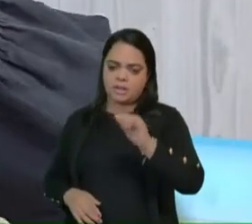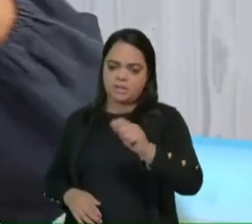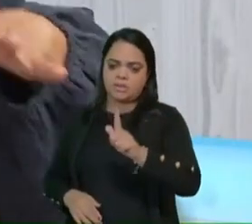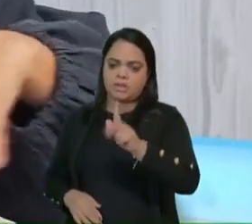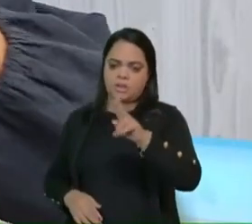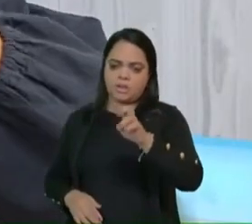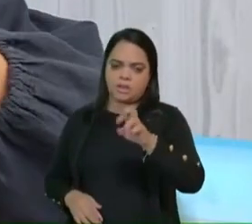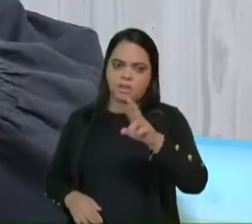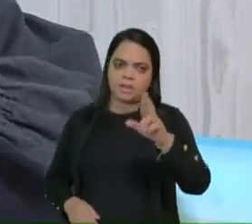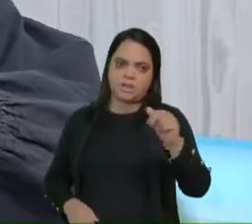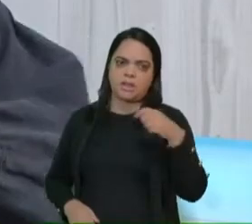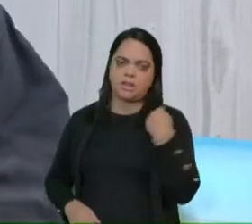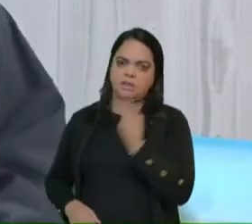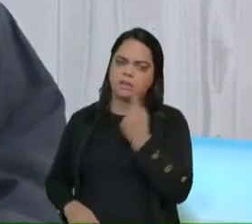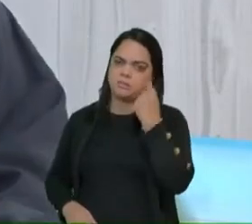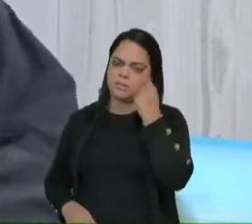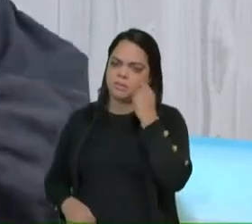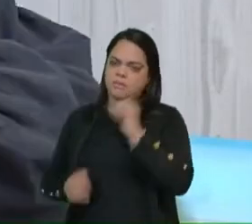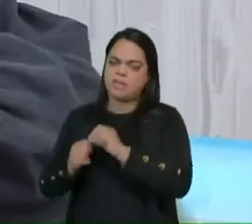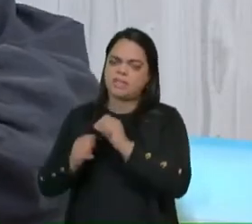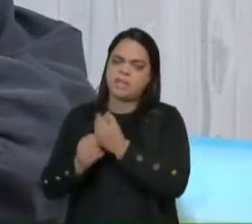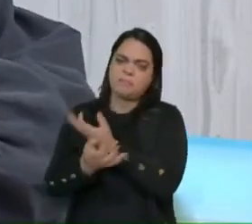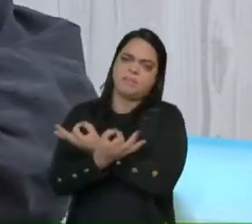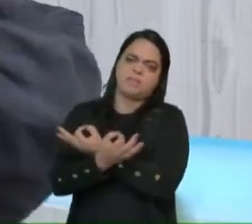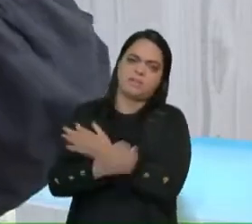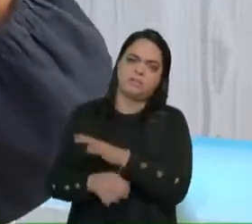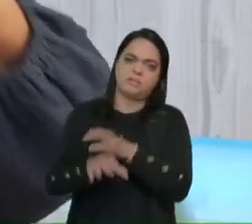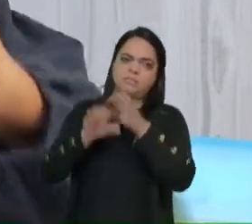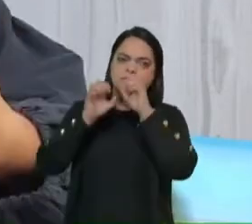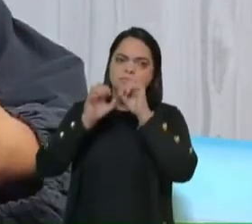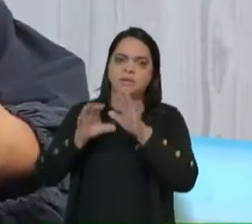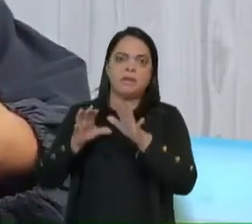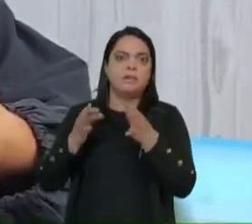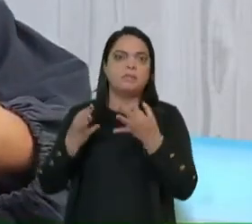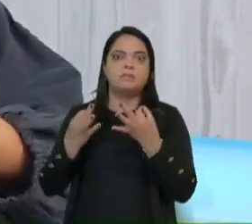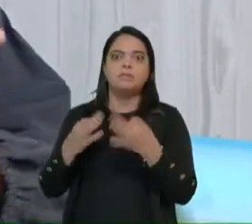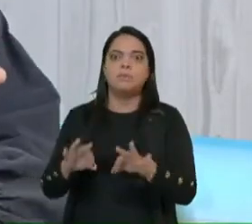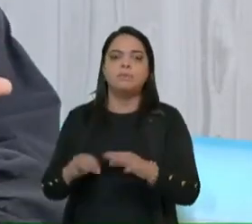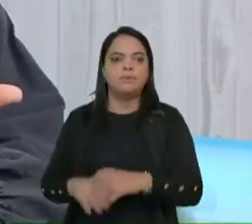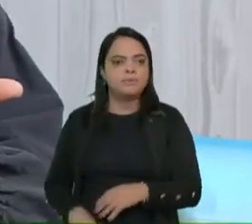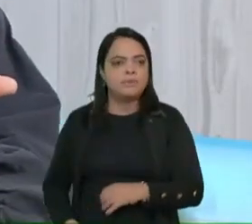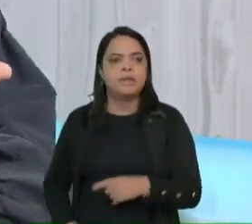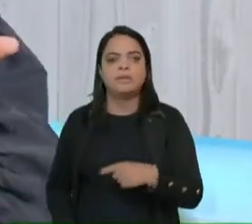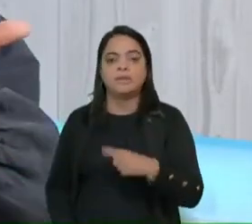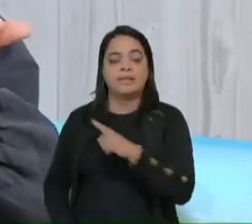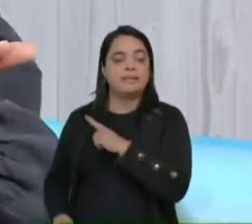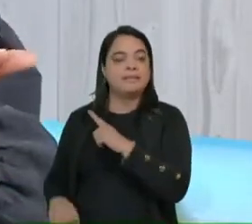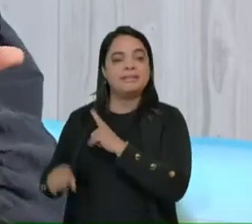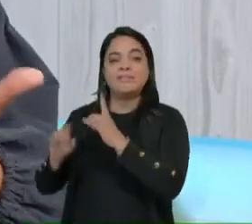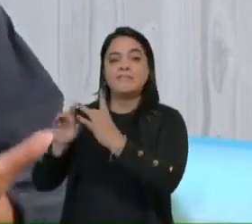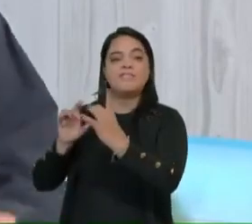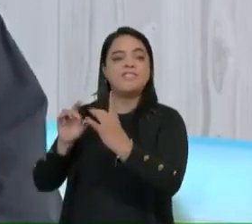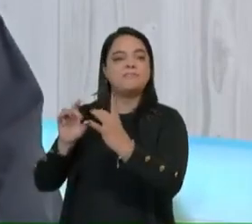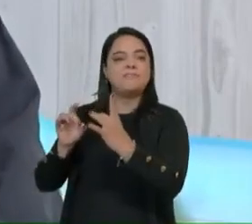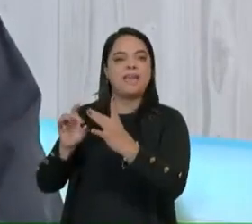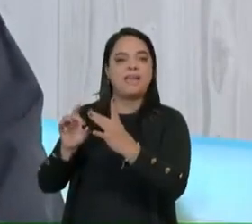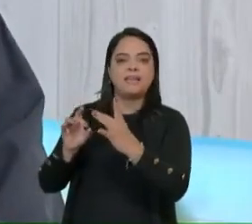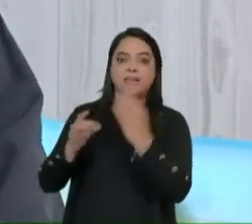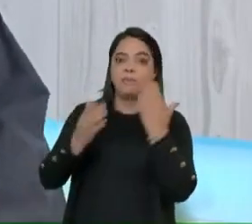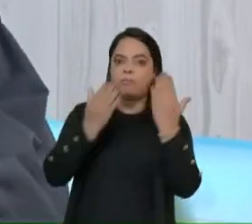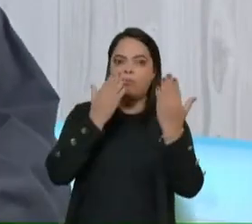ah vamos fazer meditação respiração tal o projeto deu Tão certo a gente teve um feedback delas com as